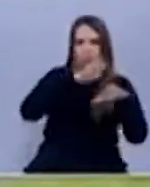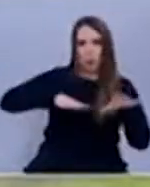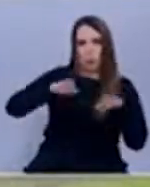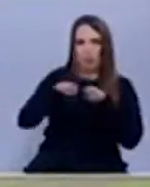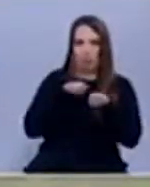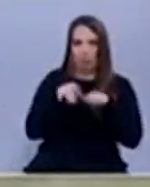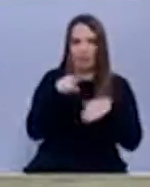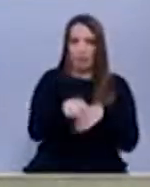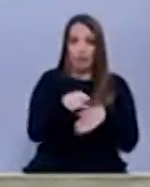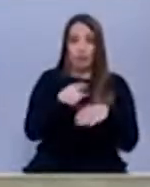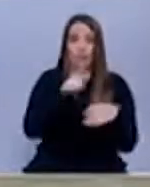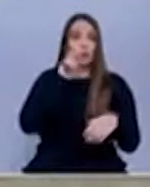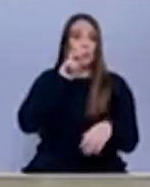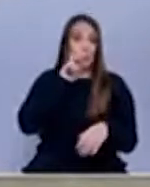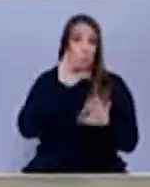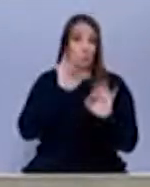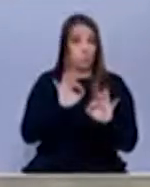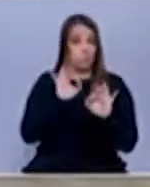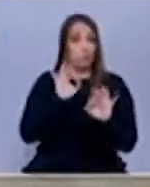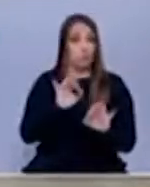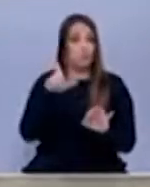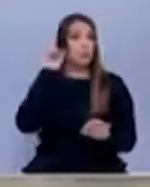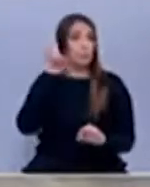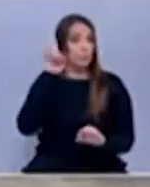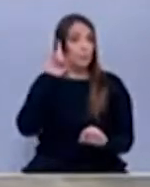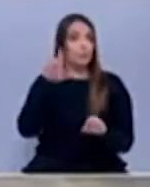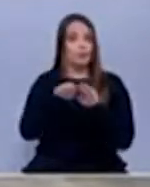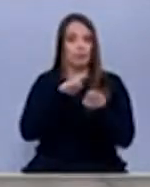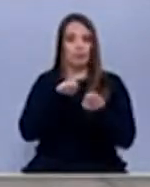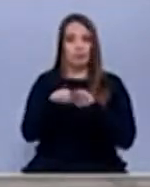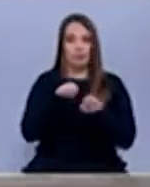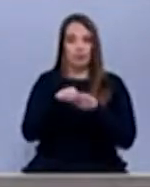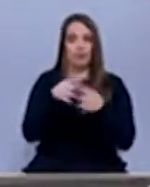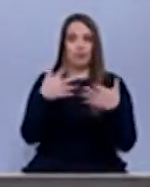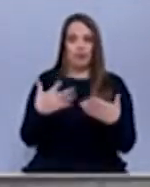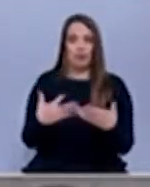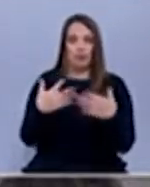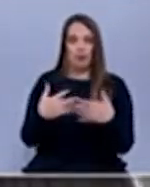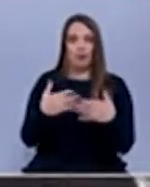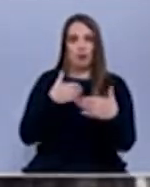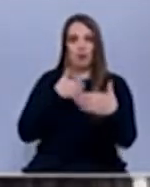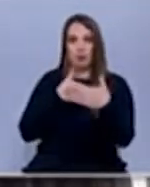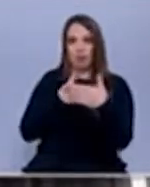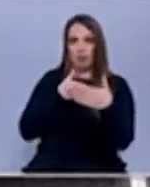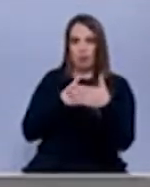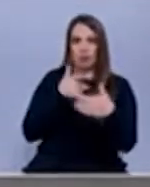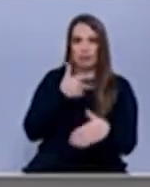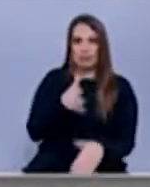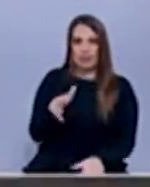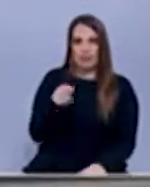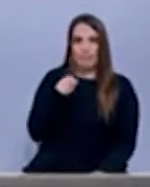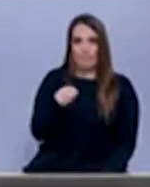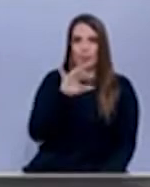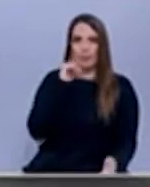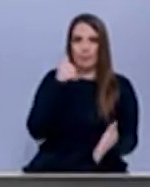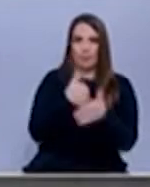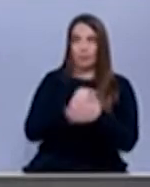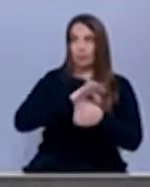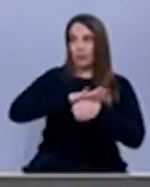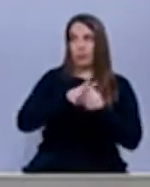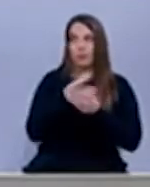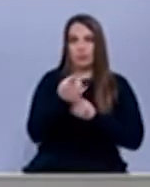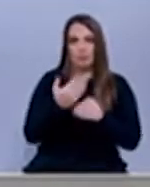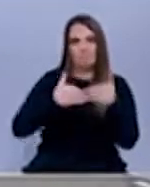A imunização é particularmente importante em Itália, numa altura em que a barreira dos 100 mil mortos por Covid-19 já